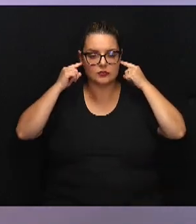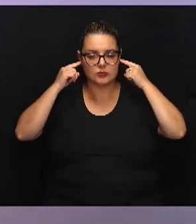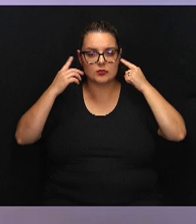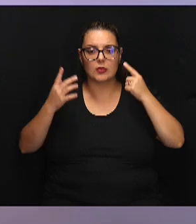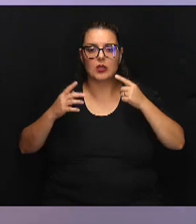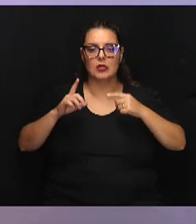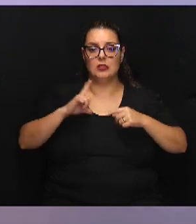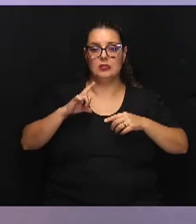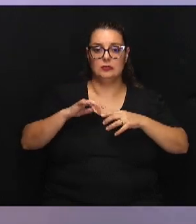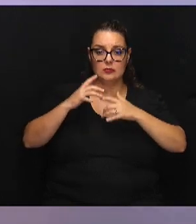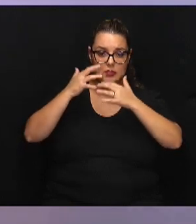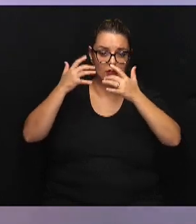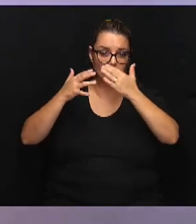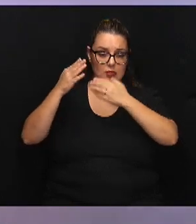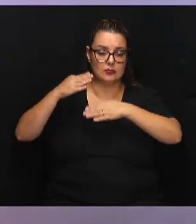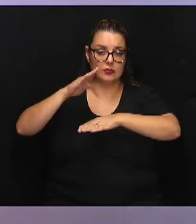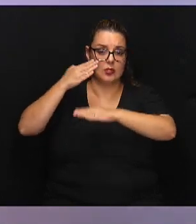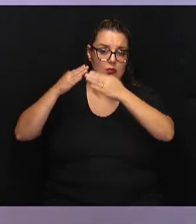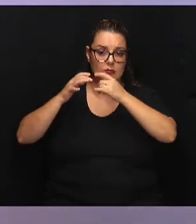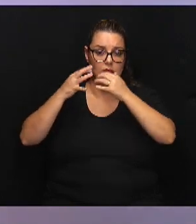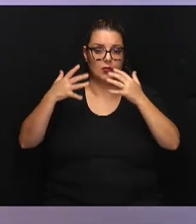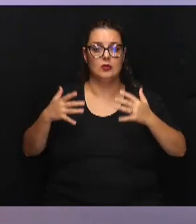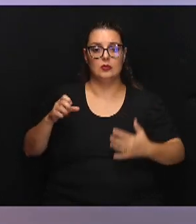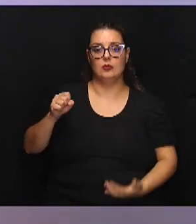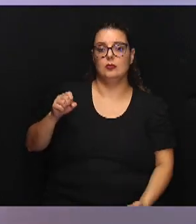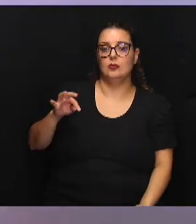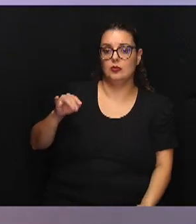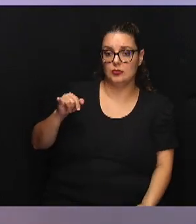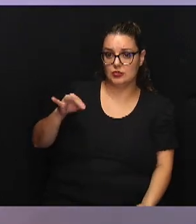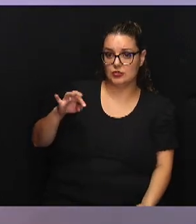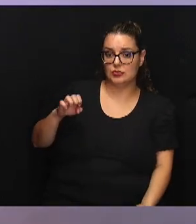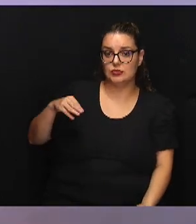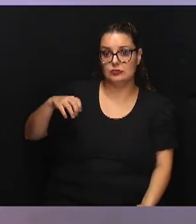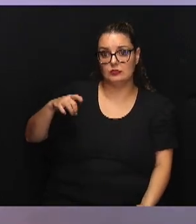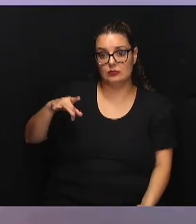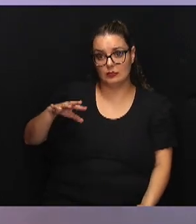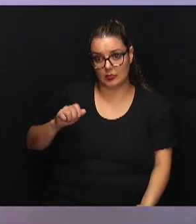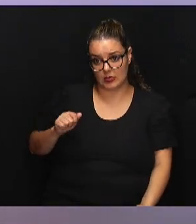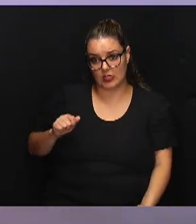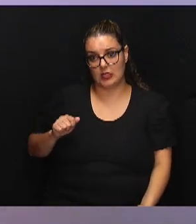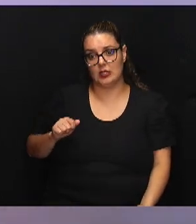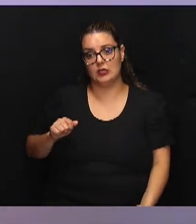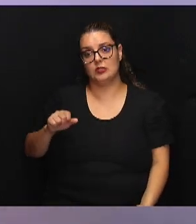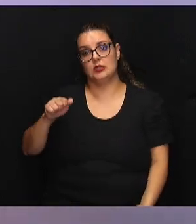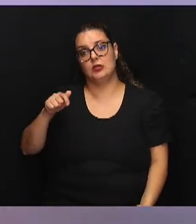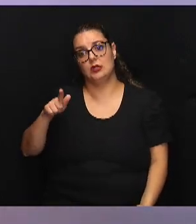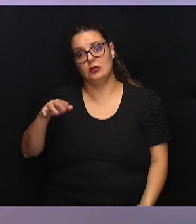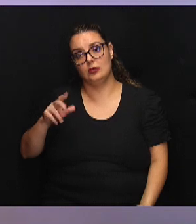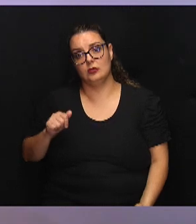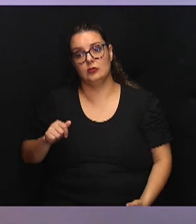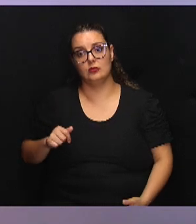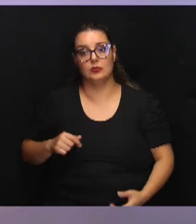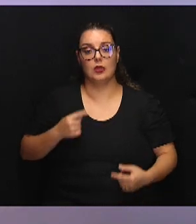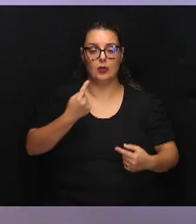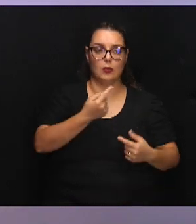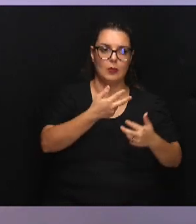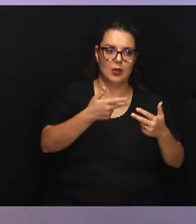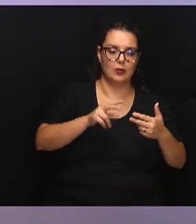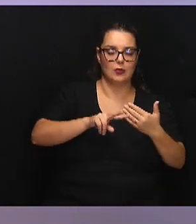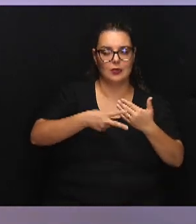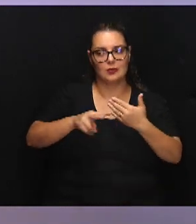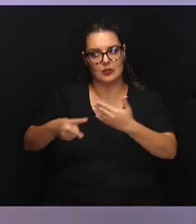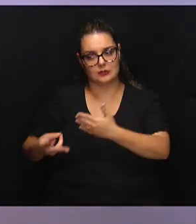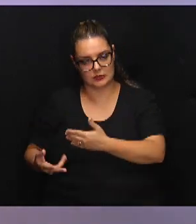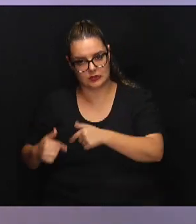uma proliferação de bactéria e aí eu ter uma otite média aguda. Então, é uma coisa que leva a outra. Não diretamente a mudança de